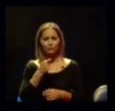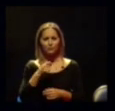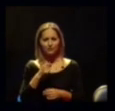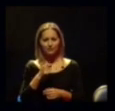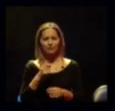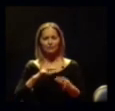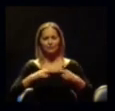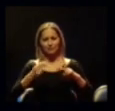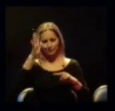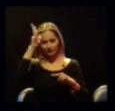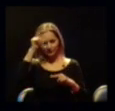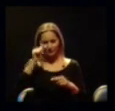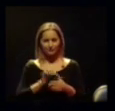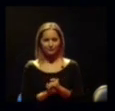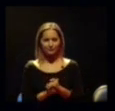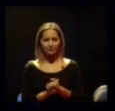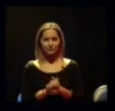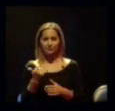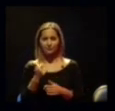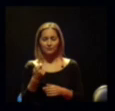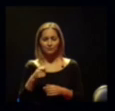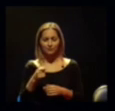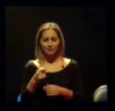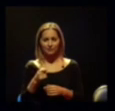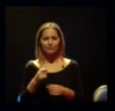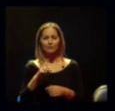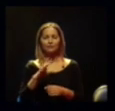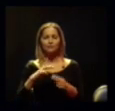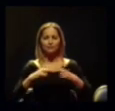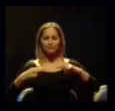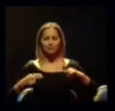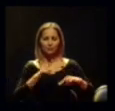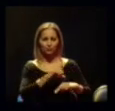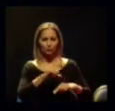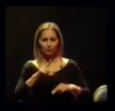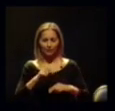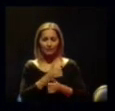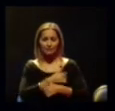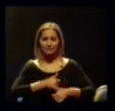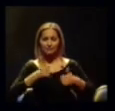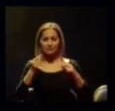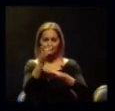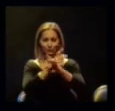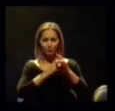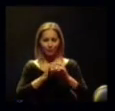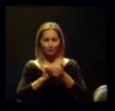de Almada, Senhor Vice-Presidente da Câmara Municipal de Loulé, Cidade Europeia do Desporto 2015, Senhoras e